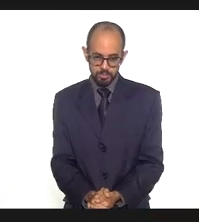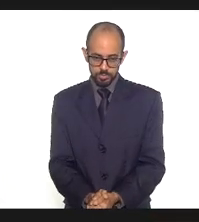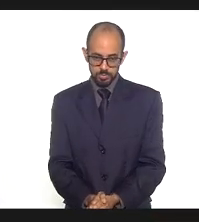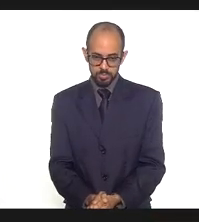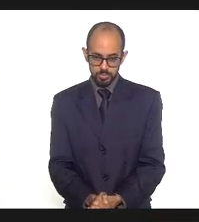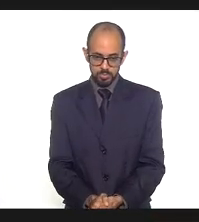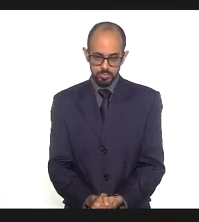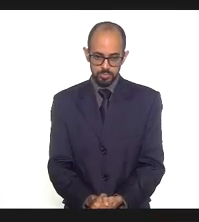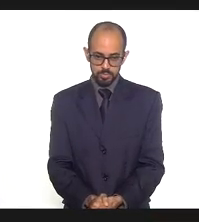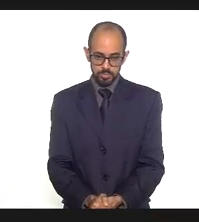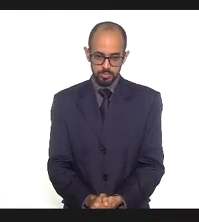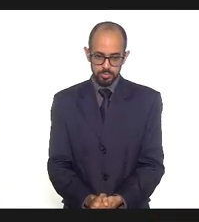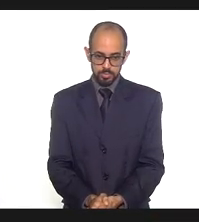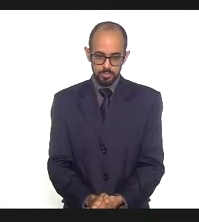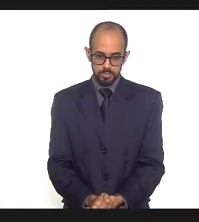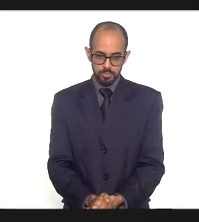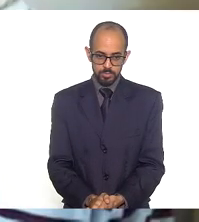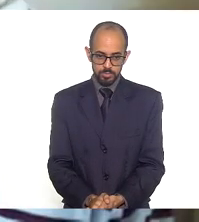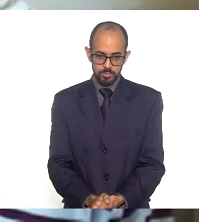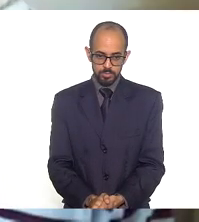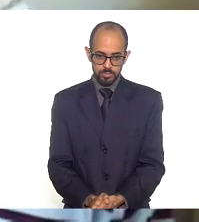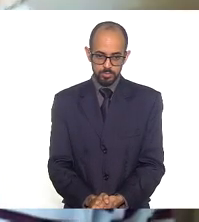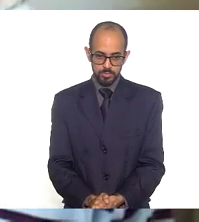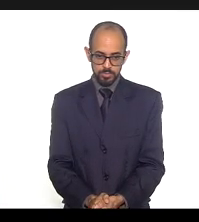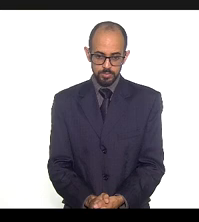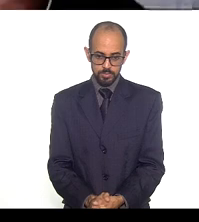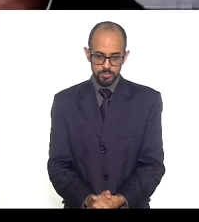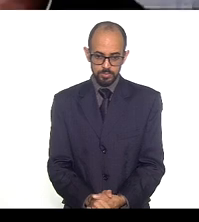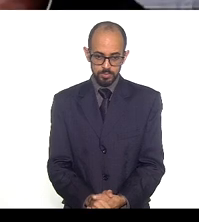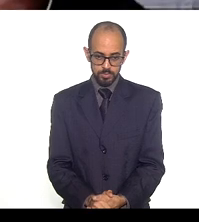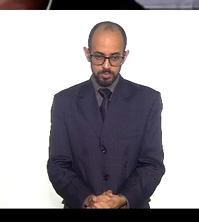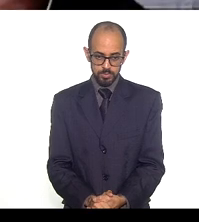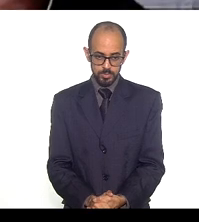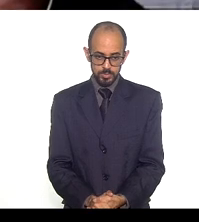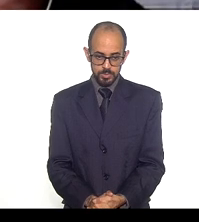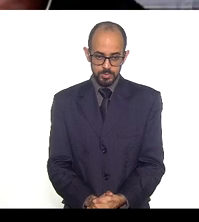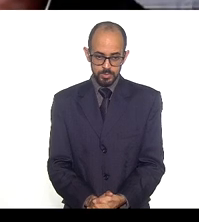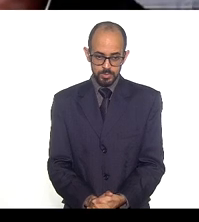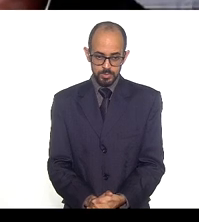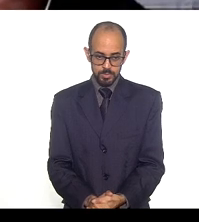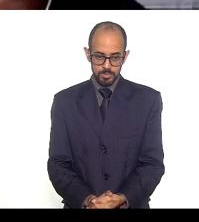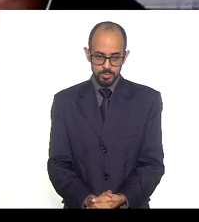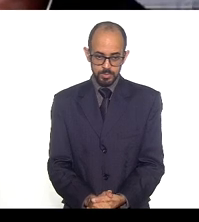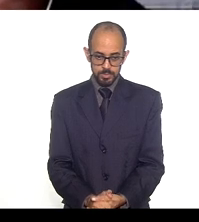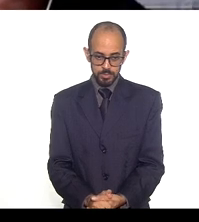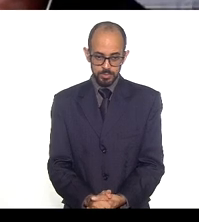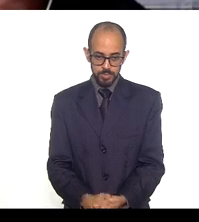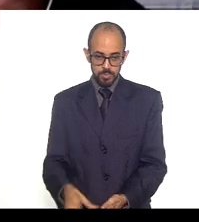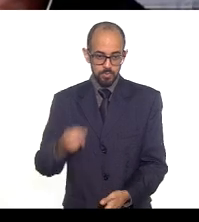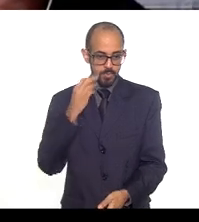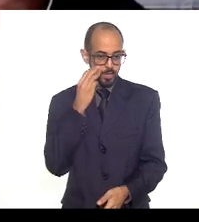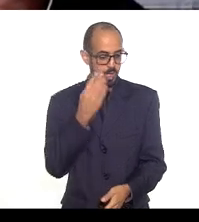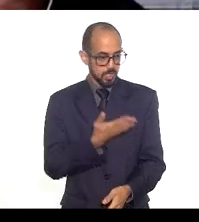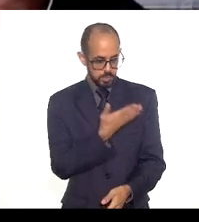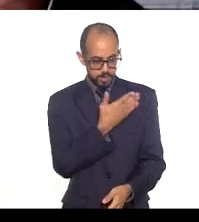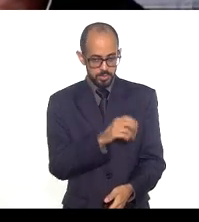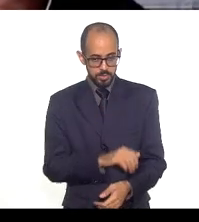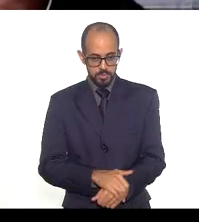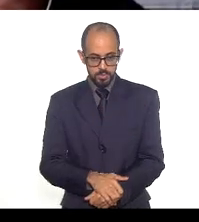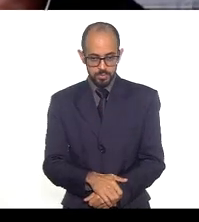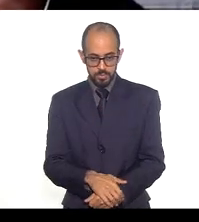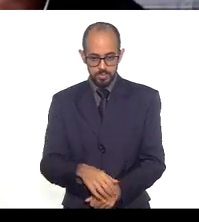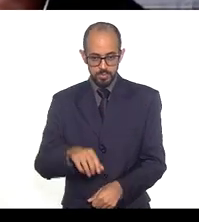Perfeito. Deputado Márcio. Me dá um número, Márcio, para me anotar. Estou tentando falar. Me dá um número, Valdez, do PL.